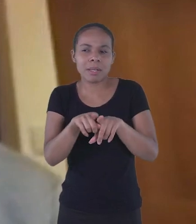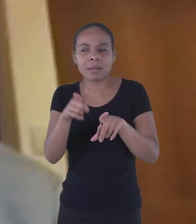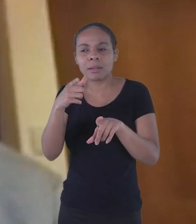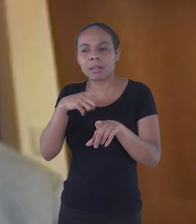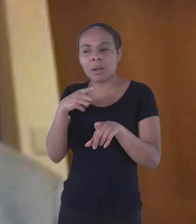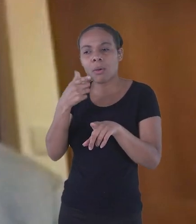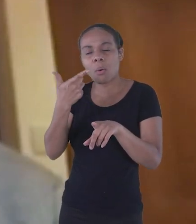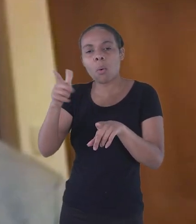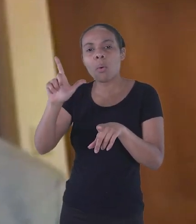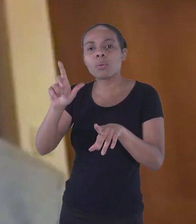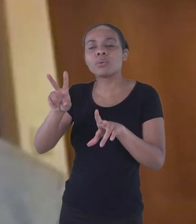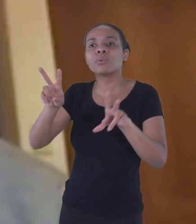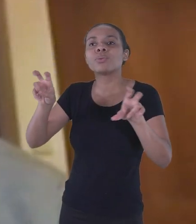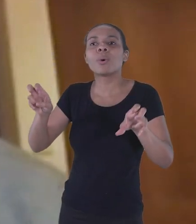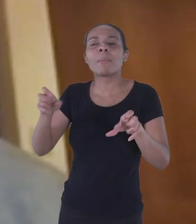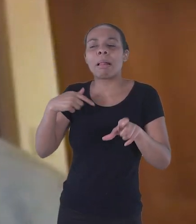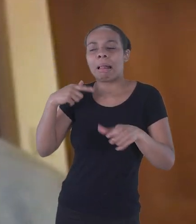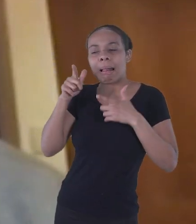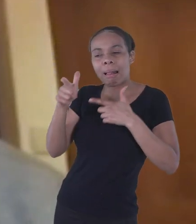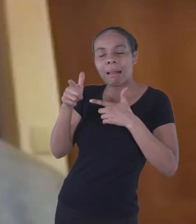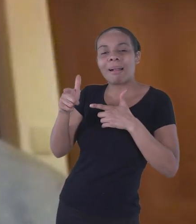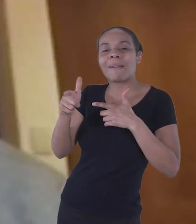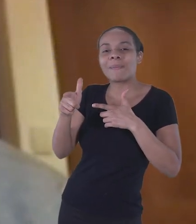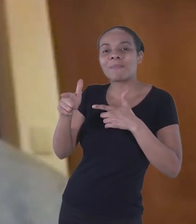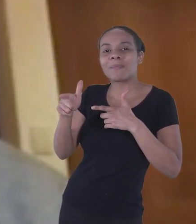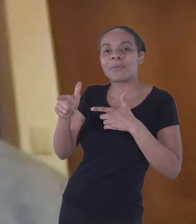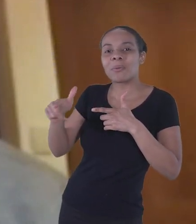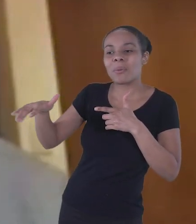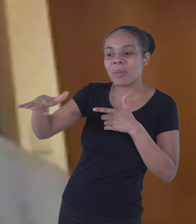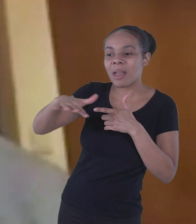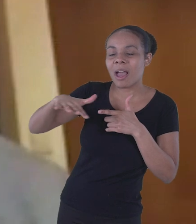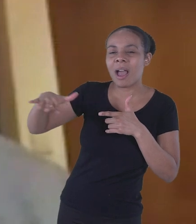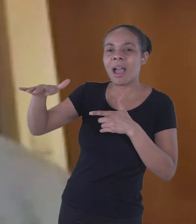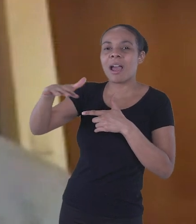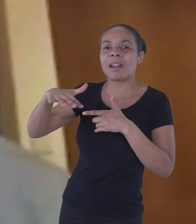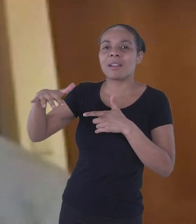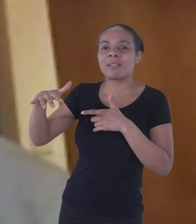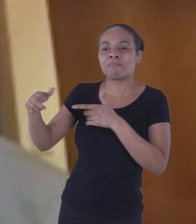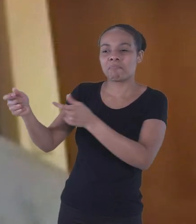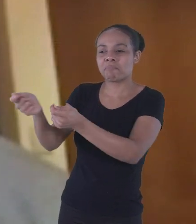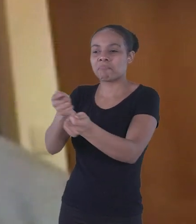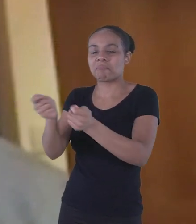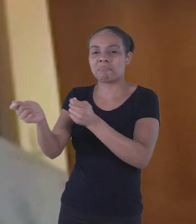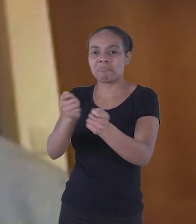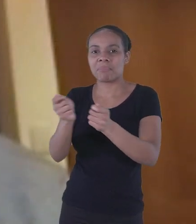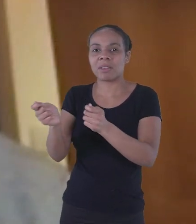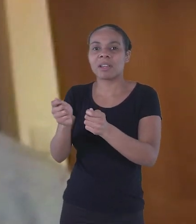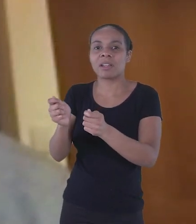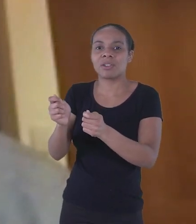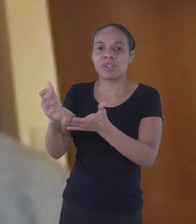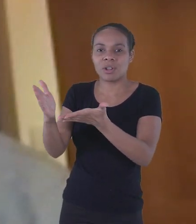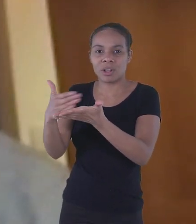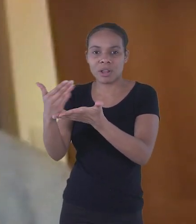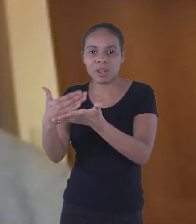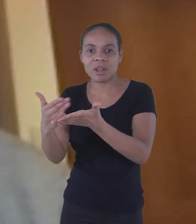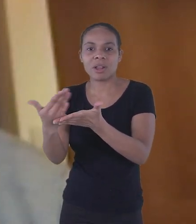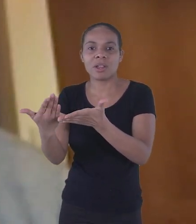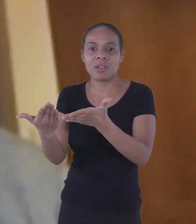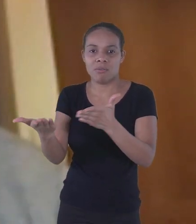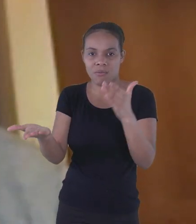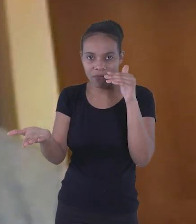editorial, um editor. Eu estava muito puto da vida com o mercado, tinha me desiludido que as pessoas não